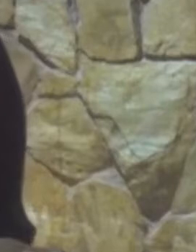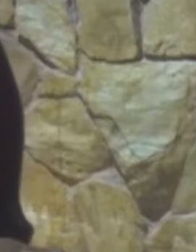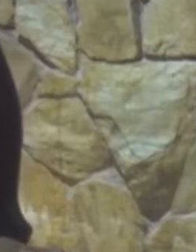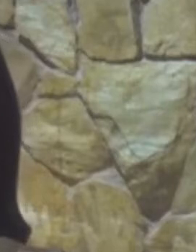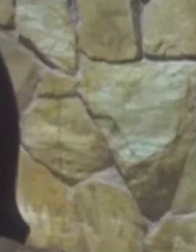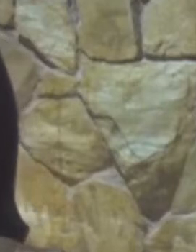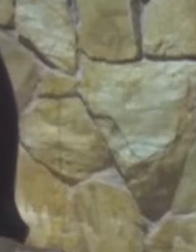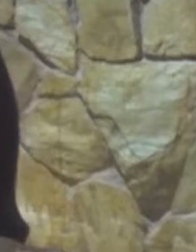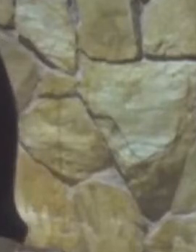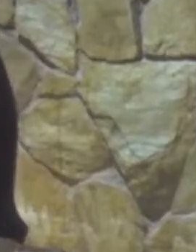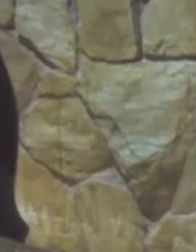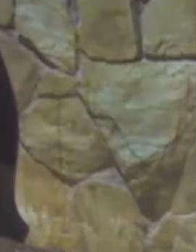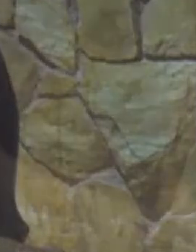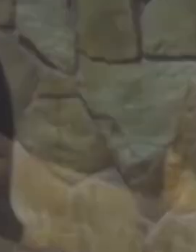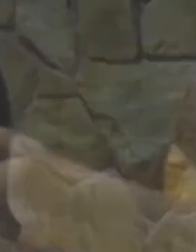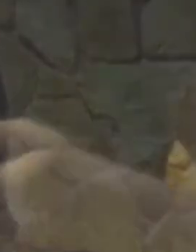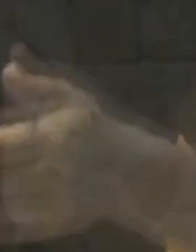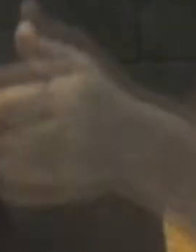te